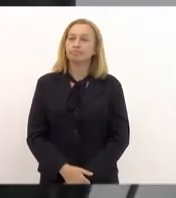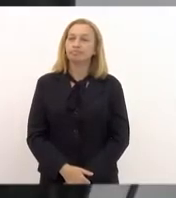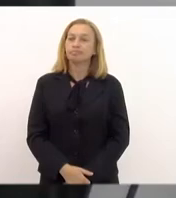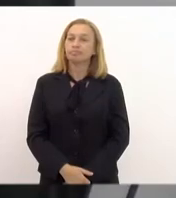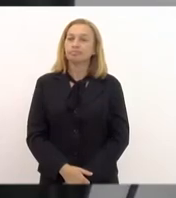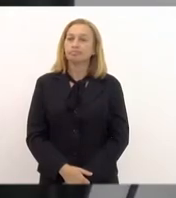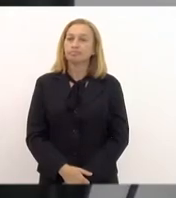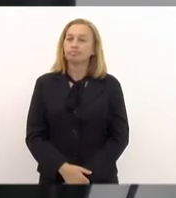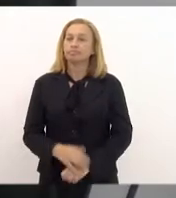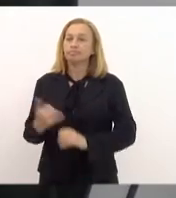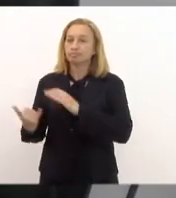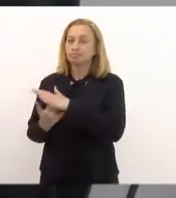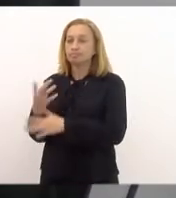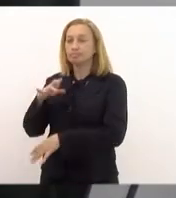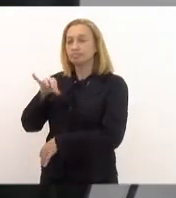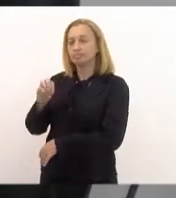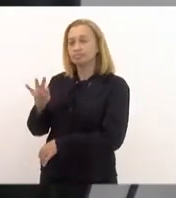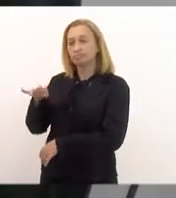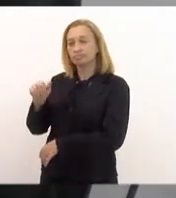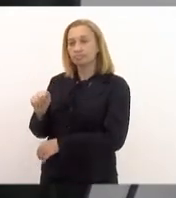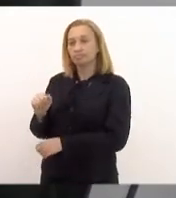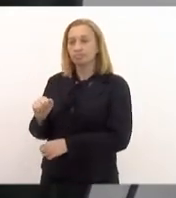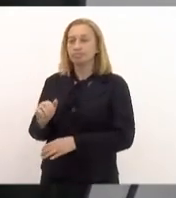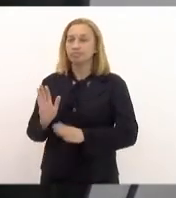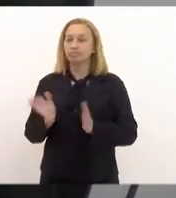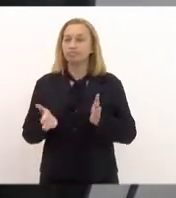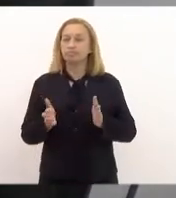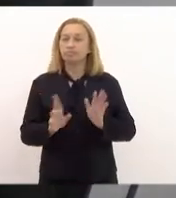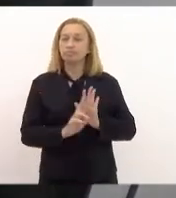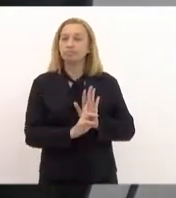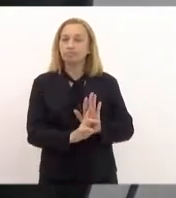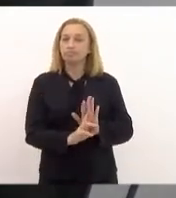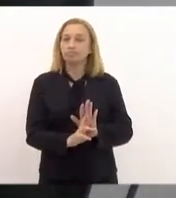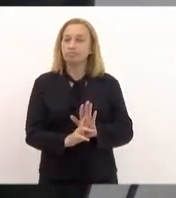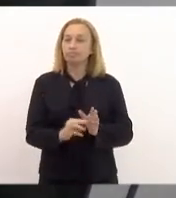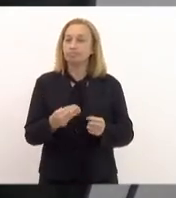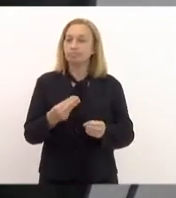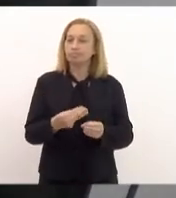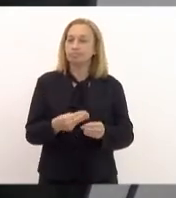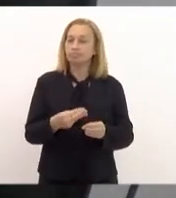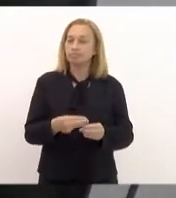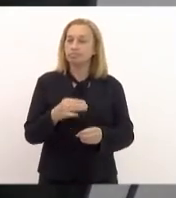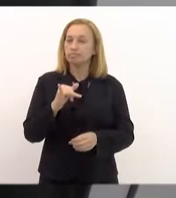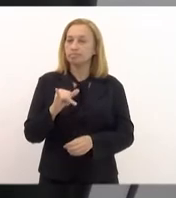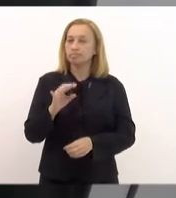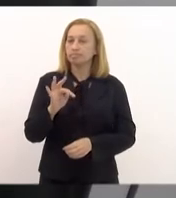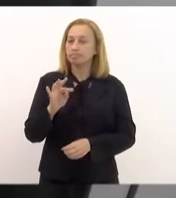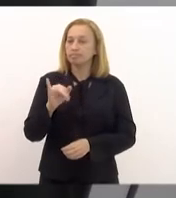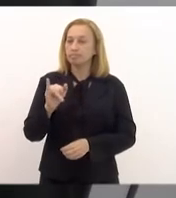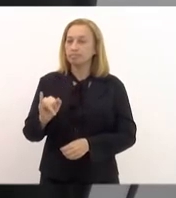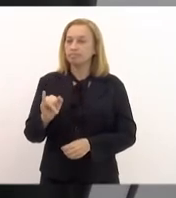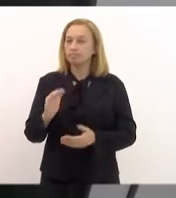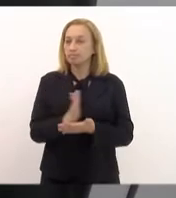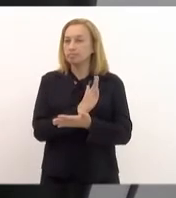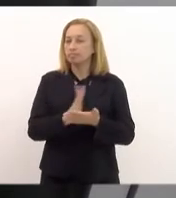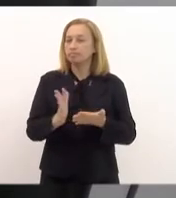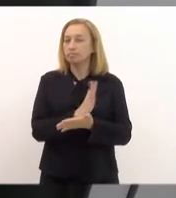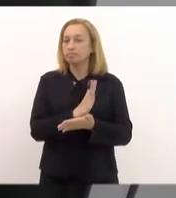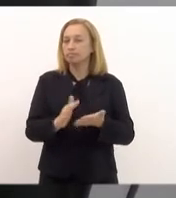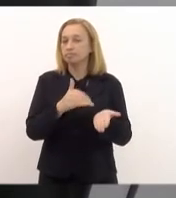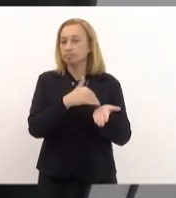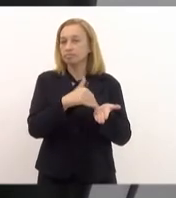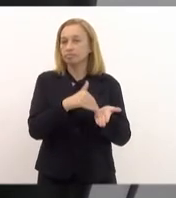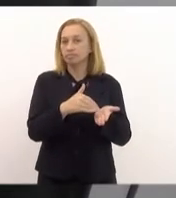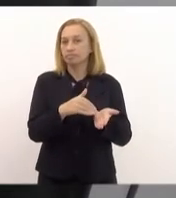participação do Instituto Rio Metrópole, dessa rodada, e eu chamo a representação do município de Itaguaí. Tem alguns secretários municipais presentes, eu queria saber quem